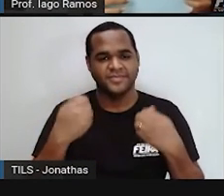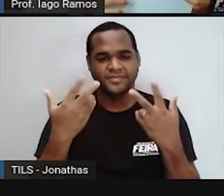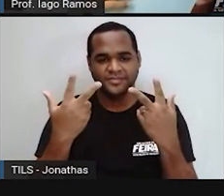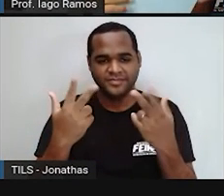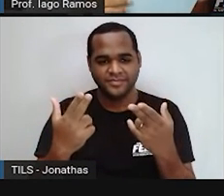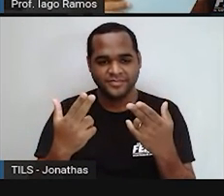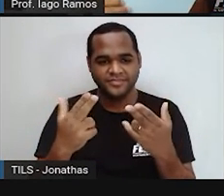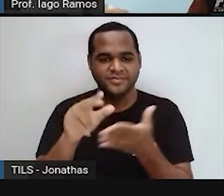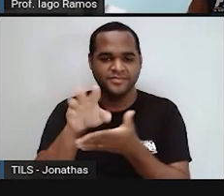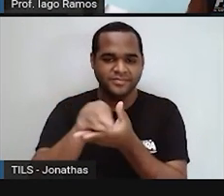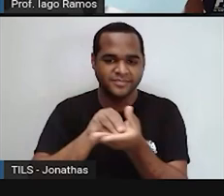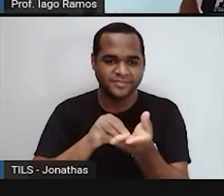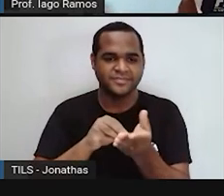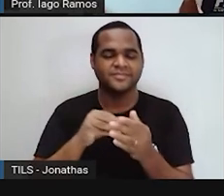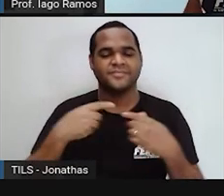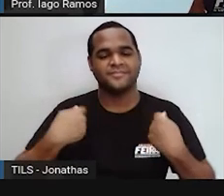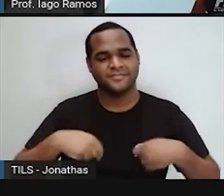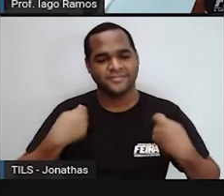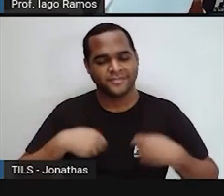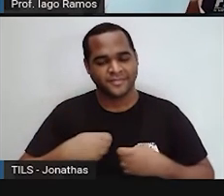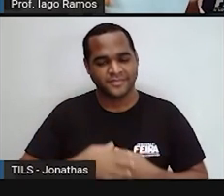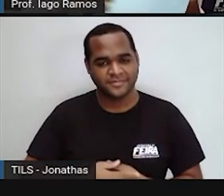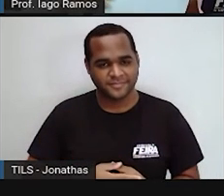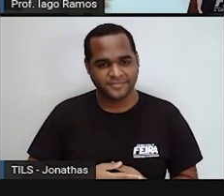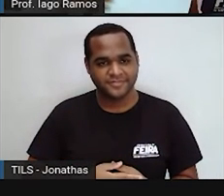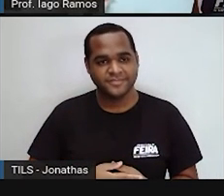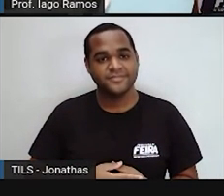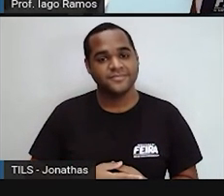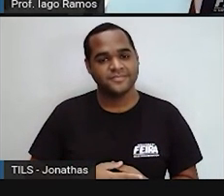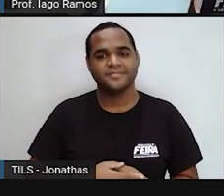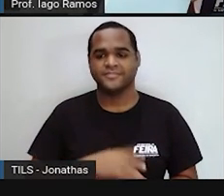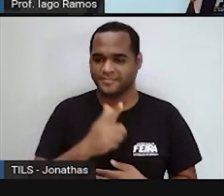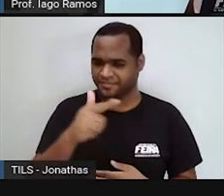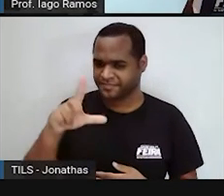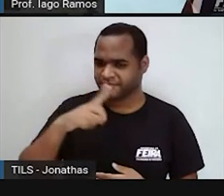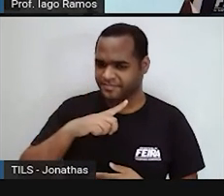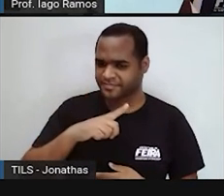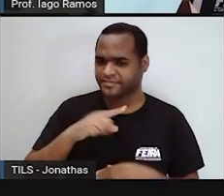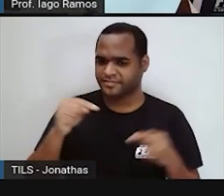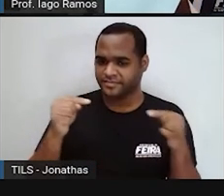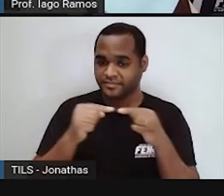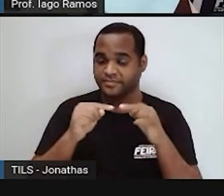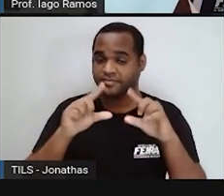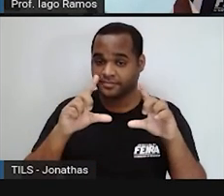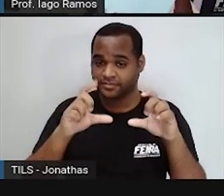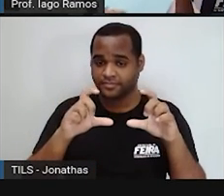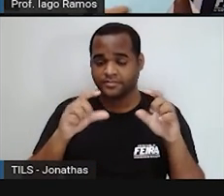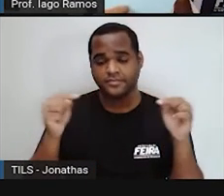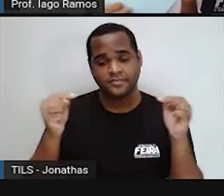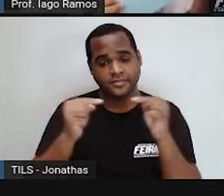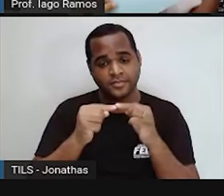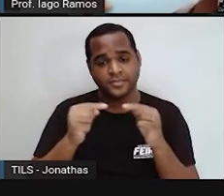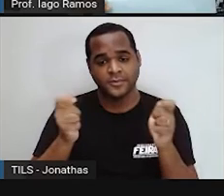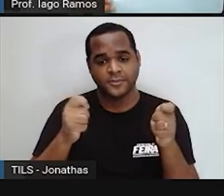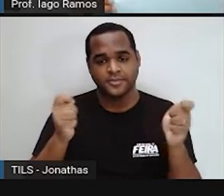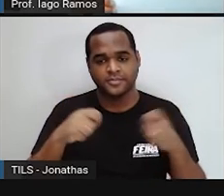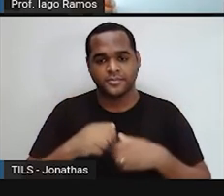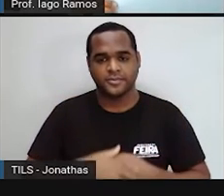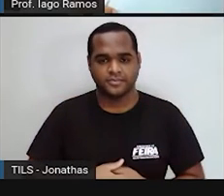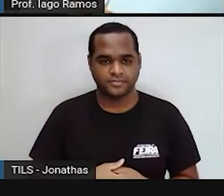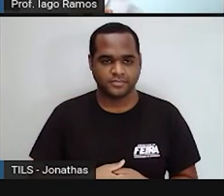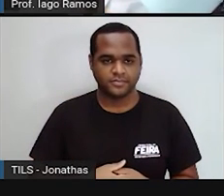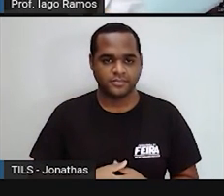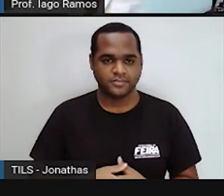cartolina certo e desse mesmo jeito que tá aí na figura tá Oi